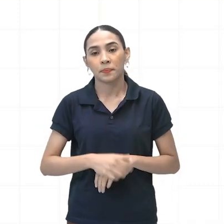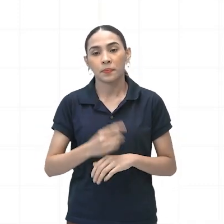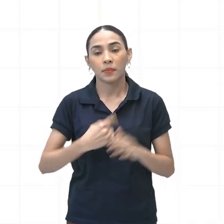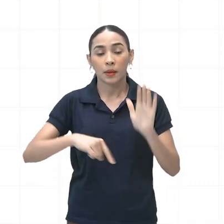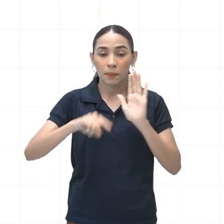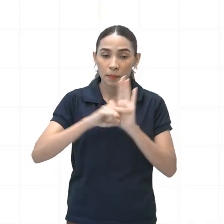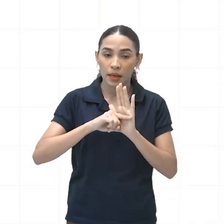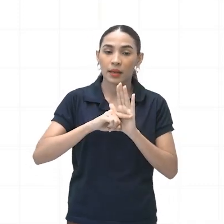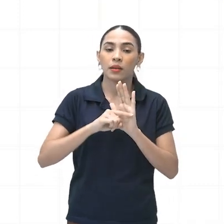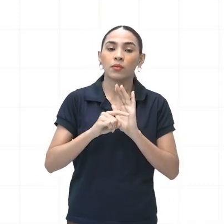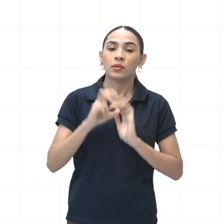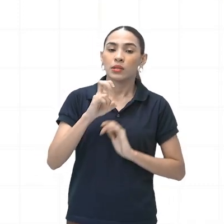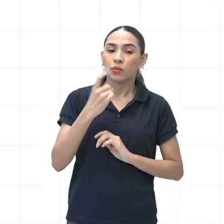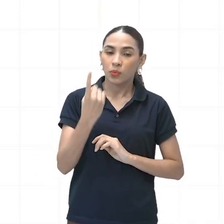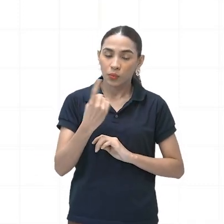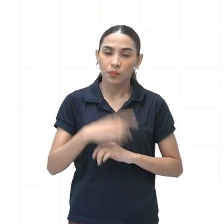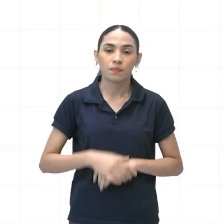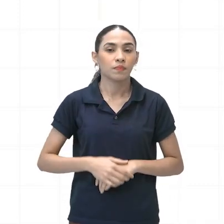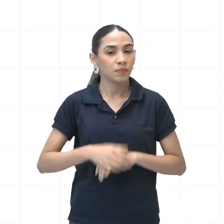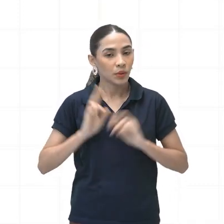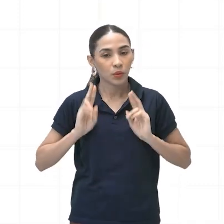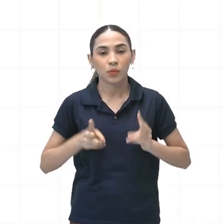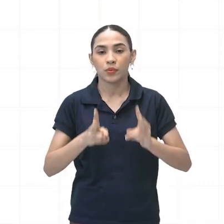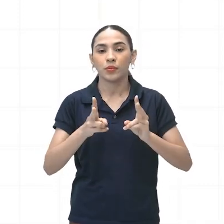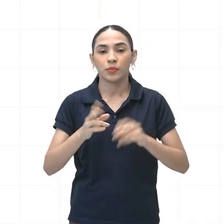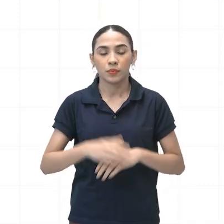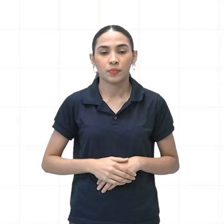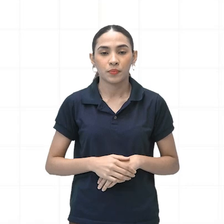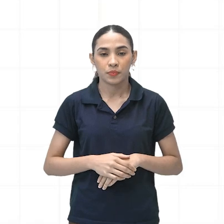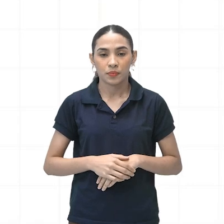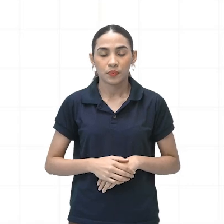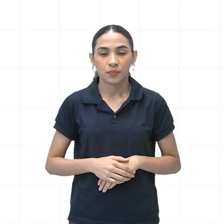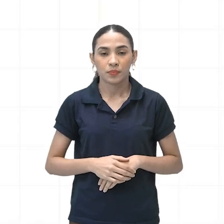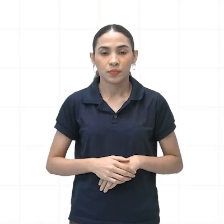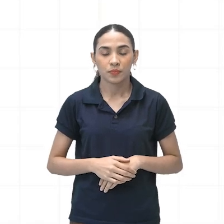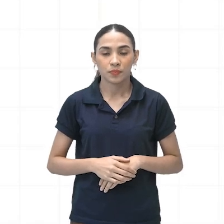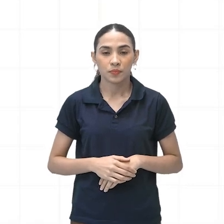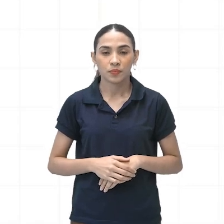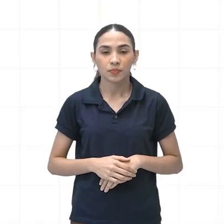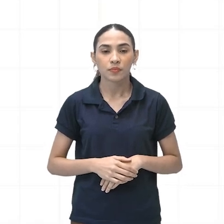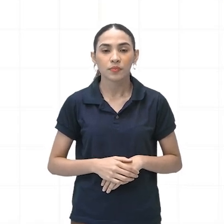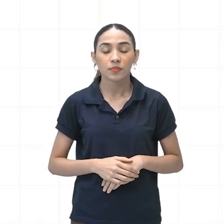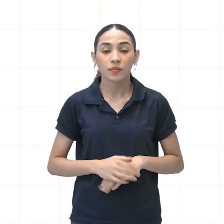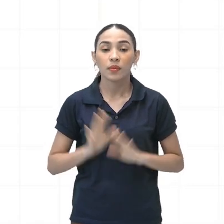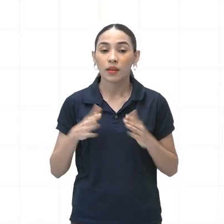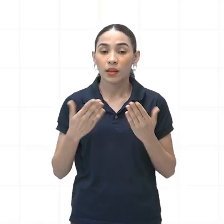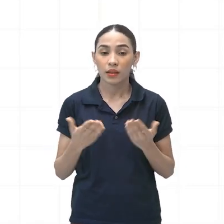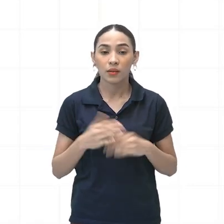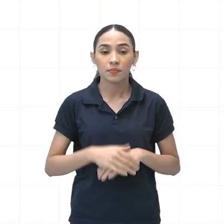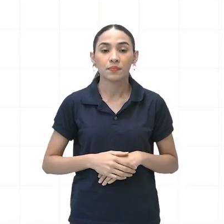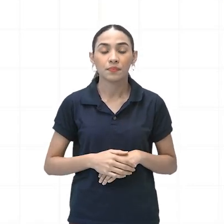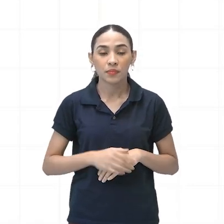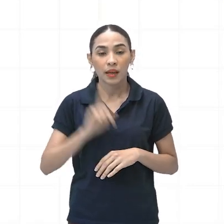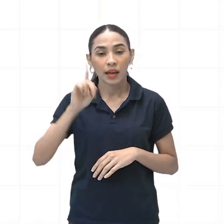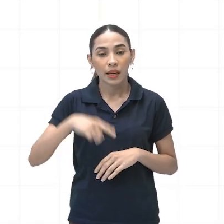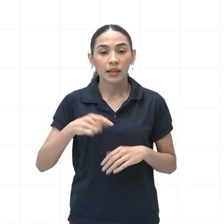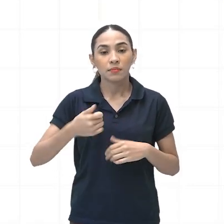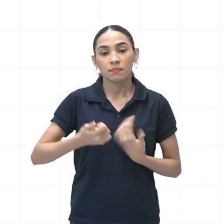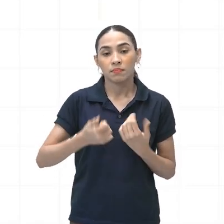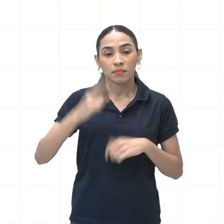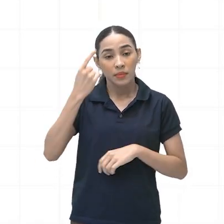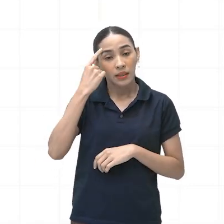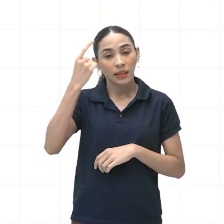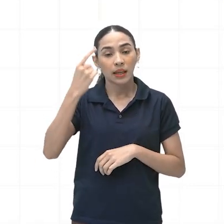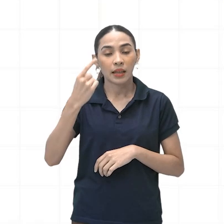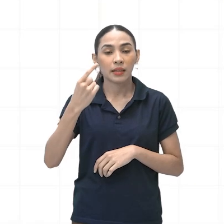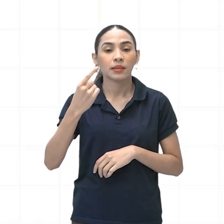menos 51, e ele vai diminuindo, tá bom? Então, essas são as primeiras